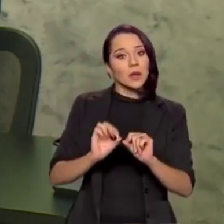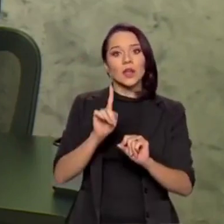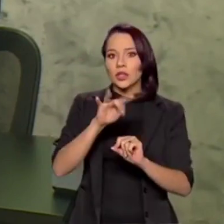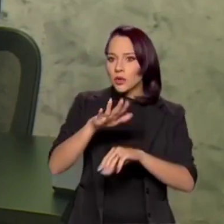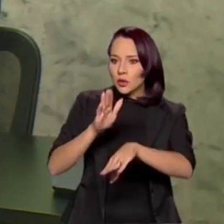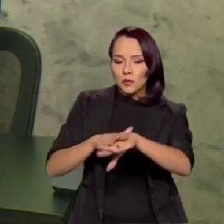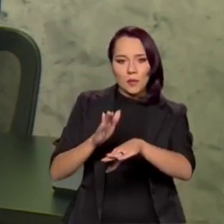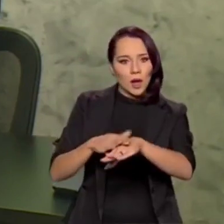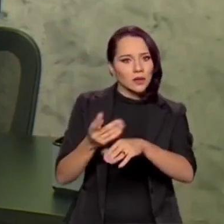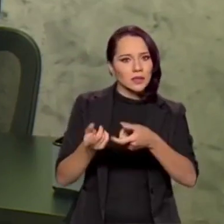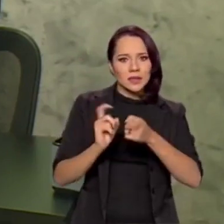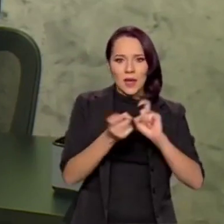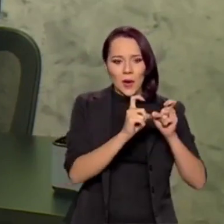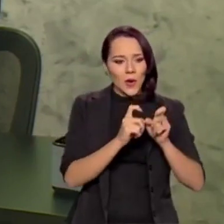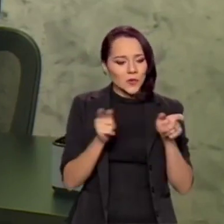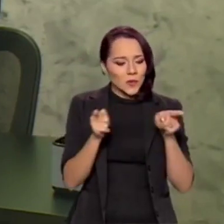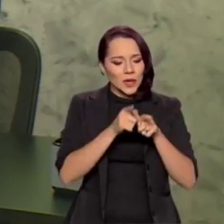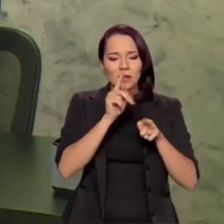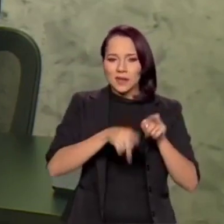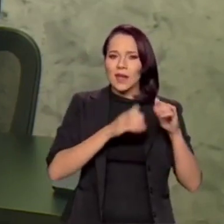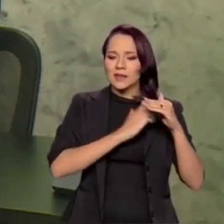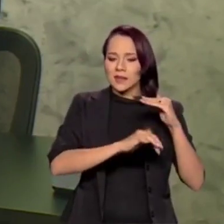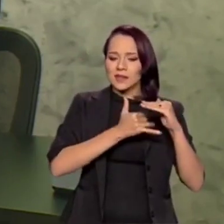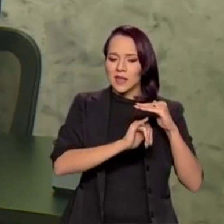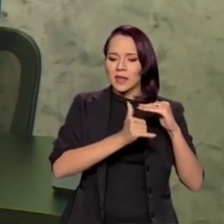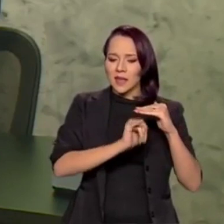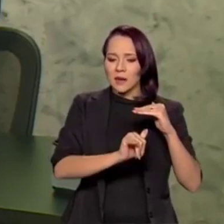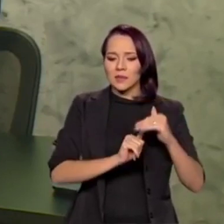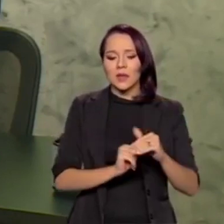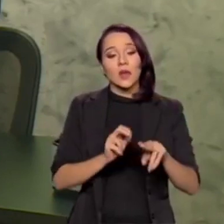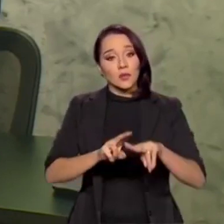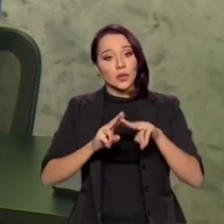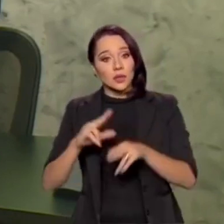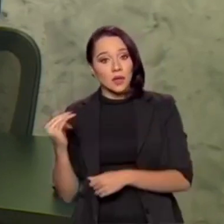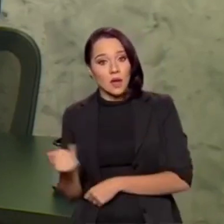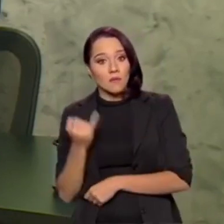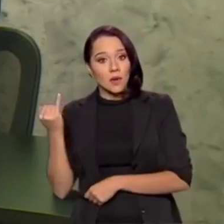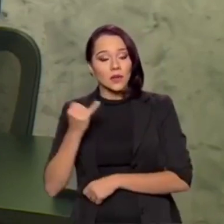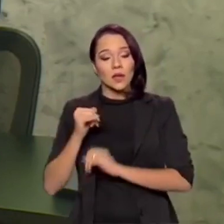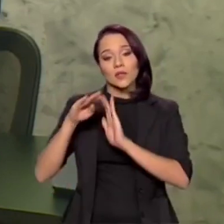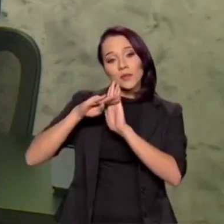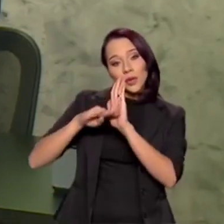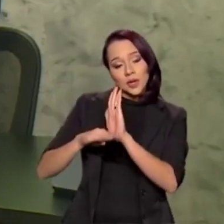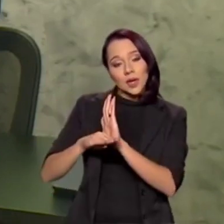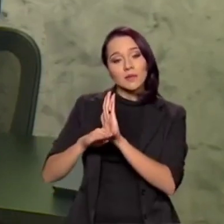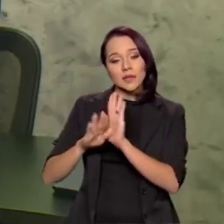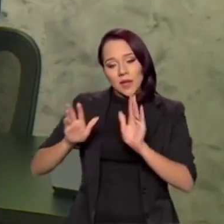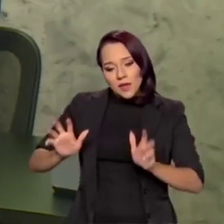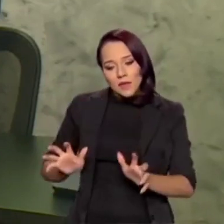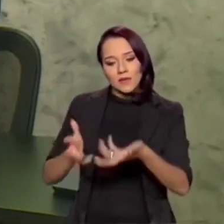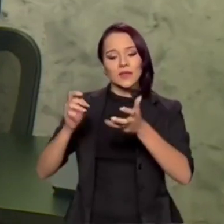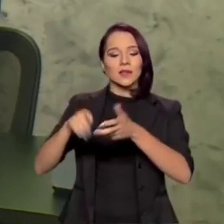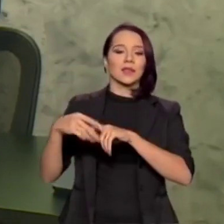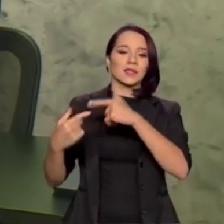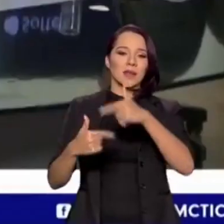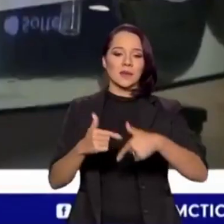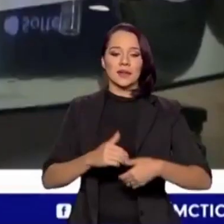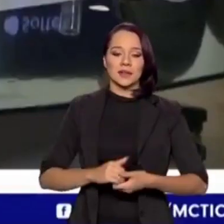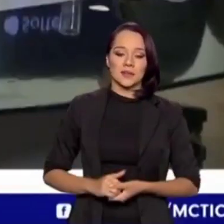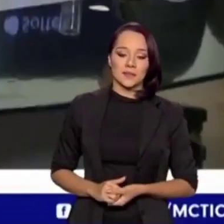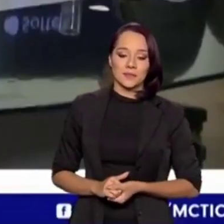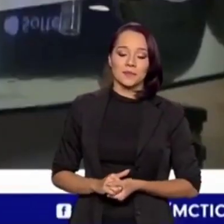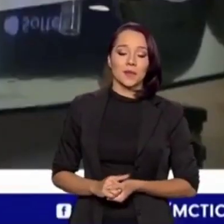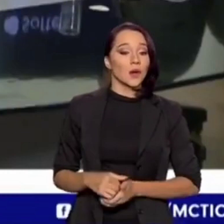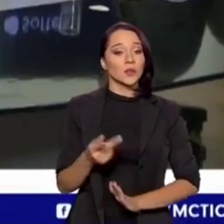mão desses pequenos negócios que são chamados de startups. Então por isso é tão importante programas que invistam nessas atividades.